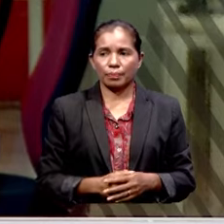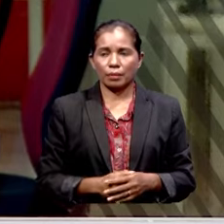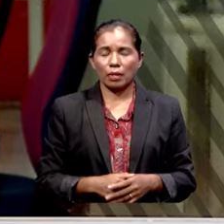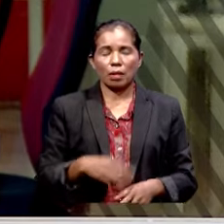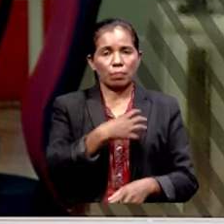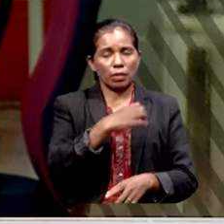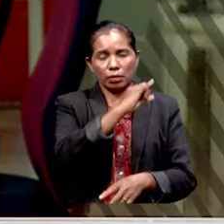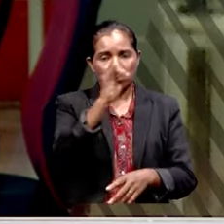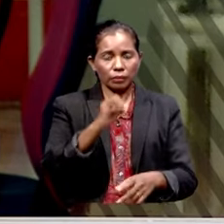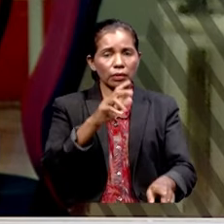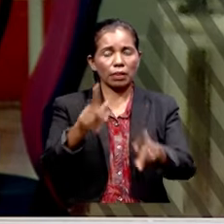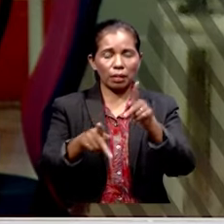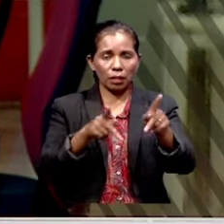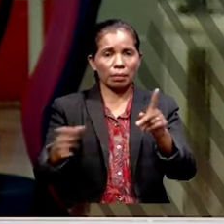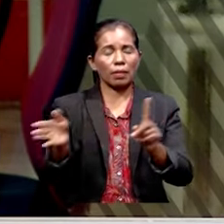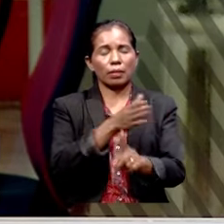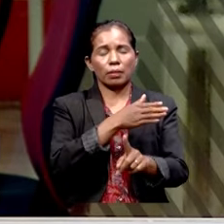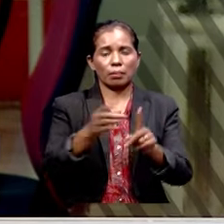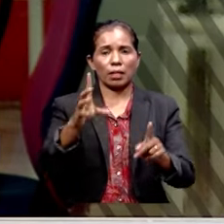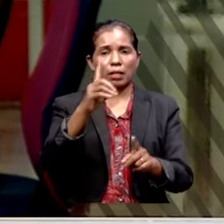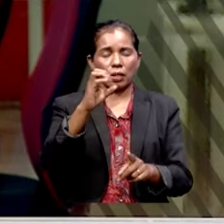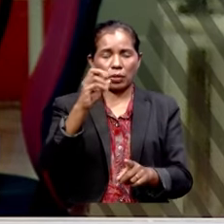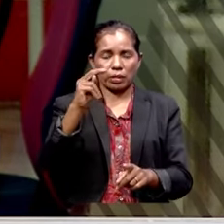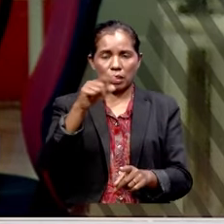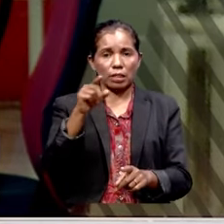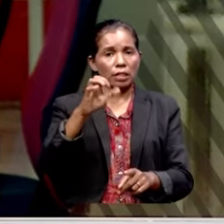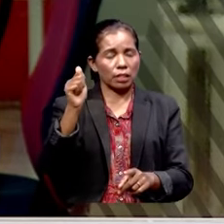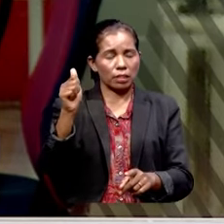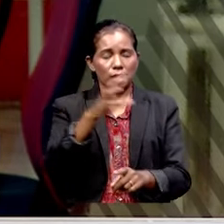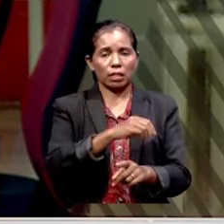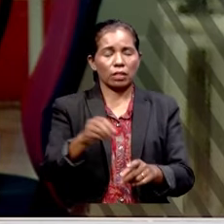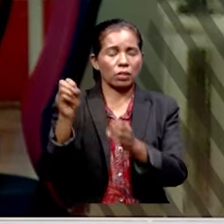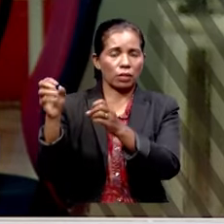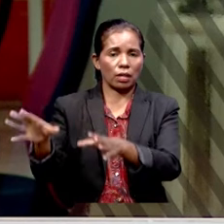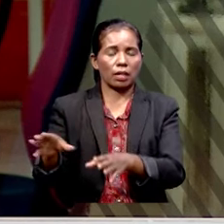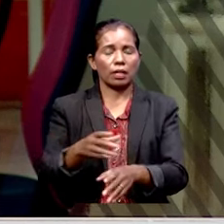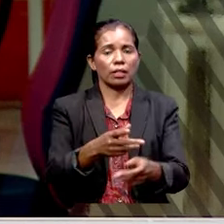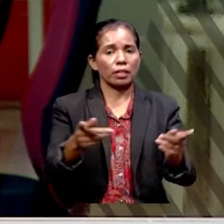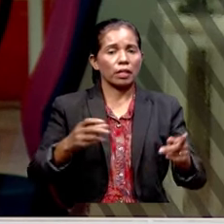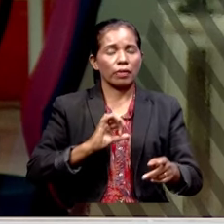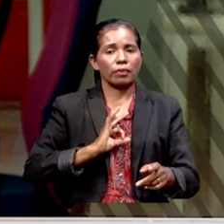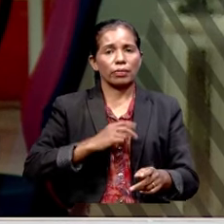Panetele identifica na suspeito no bebaco Dionísia Romartelo, no sorrela Iha Fatuhara.